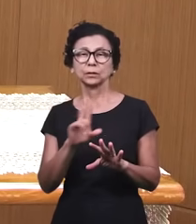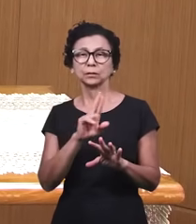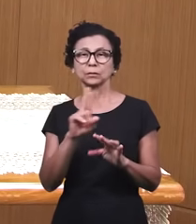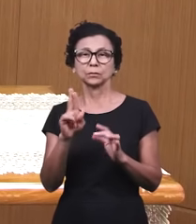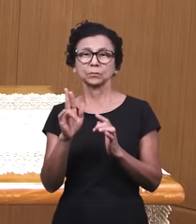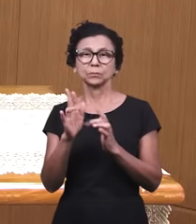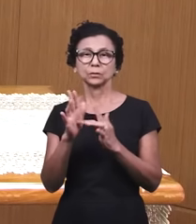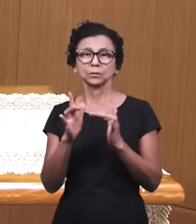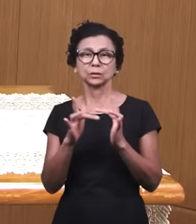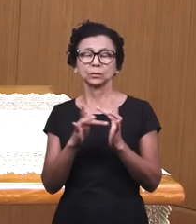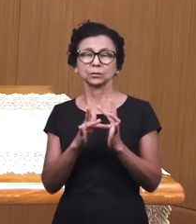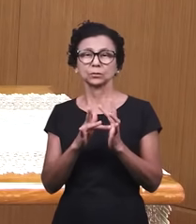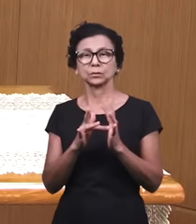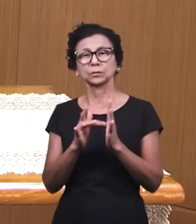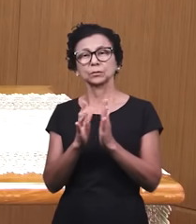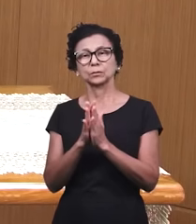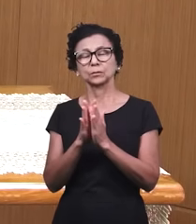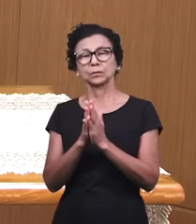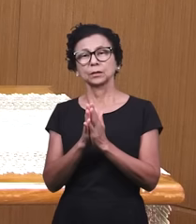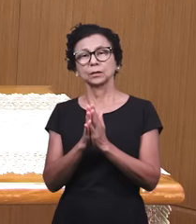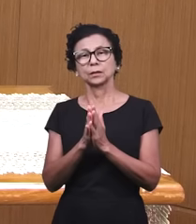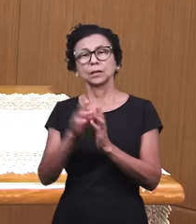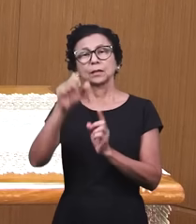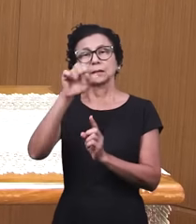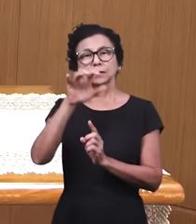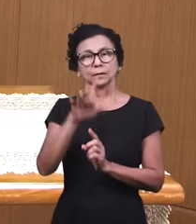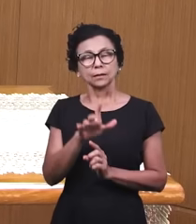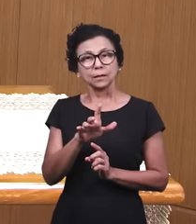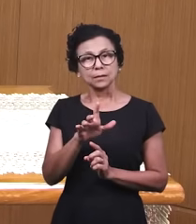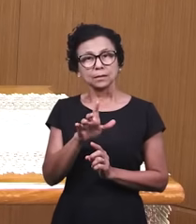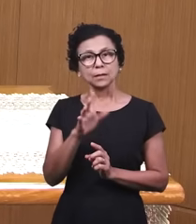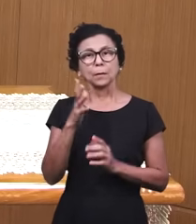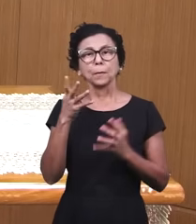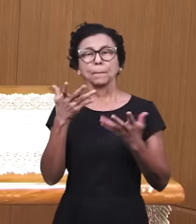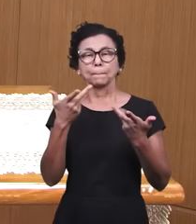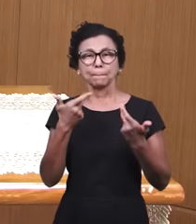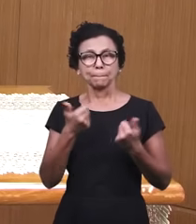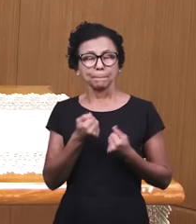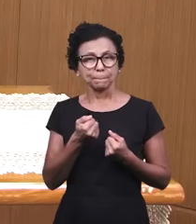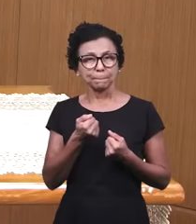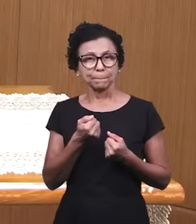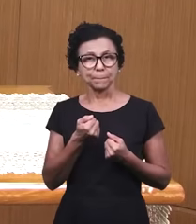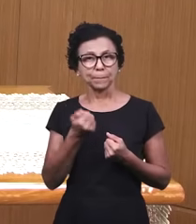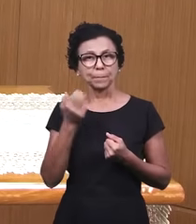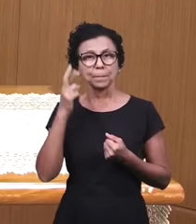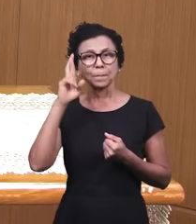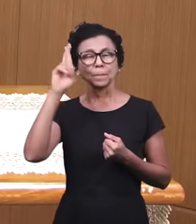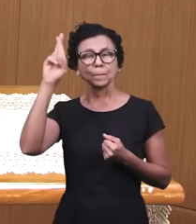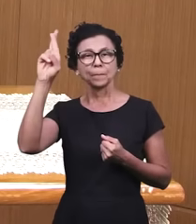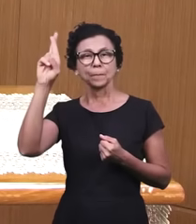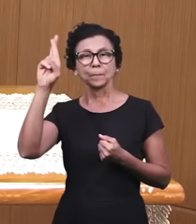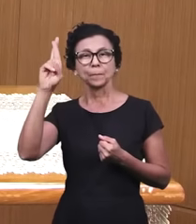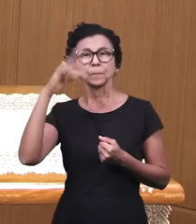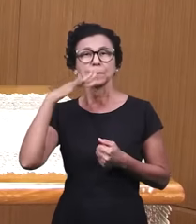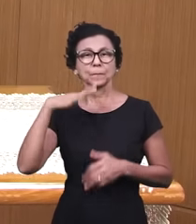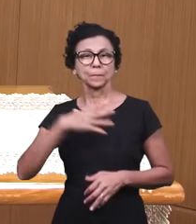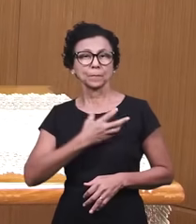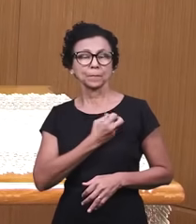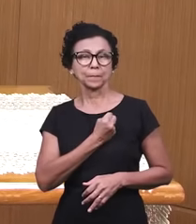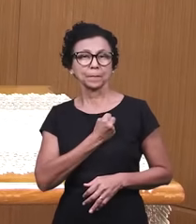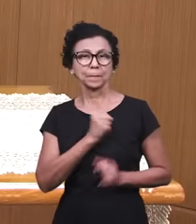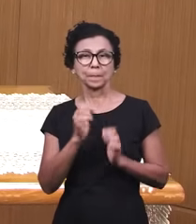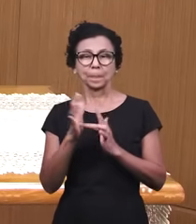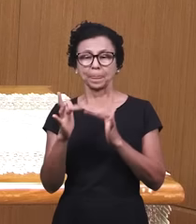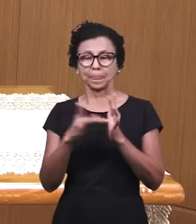assim e em teu grande nome nós dizemos que a graça maravilhosa do nosso Senhor e Salvador Jesus